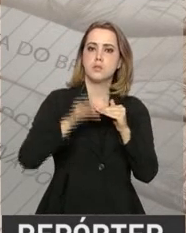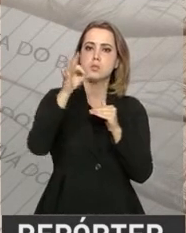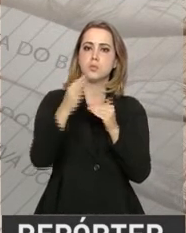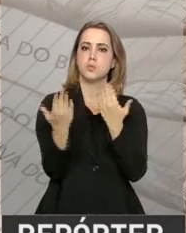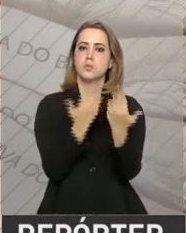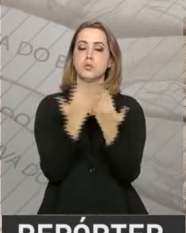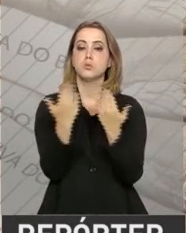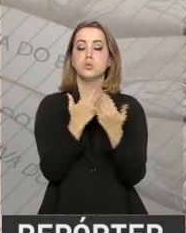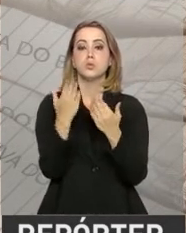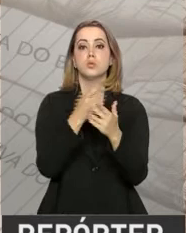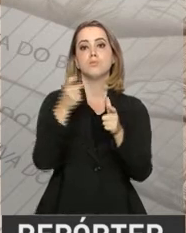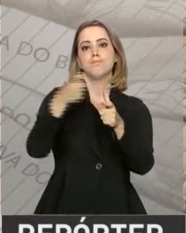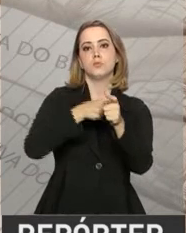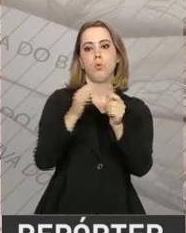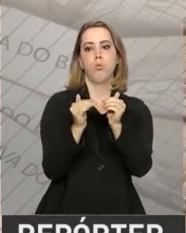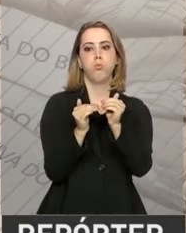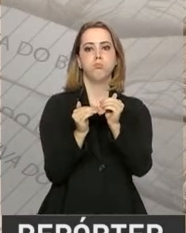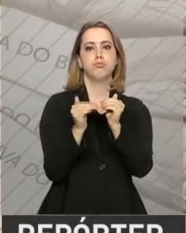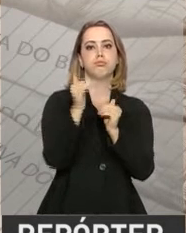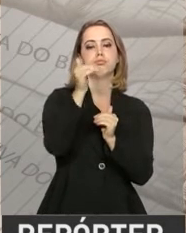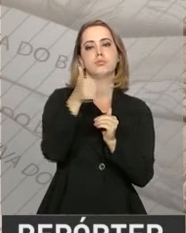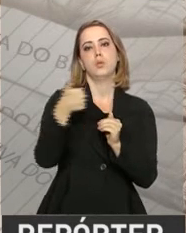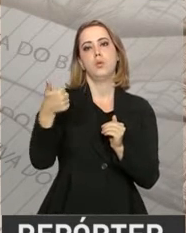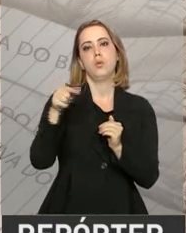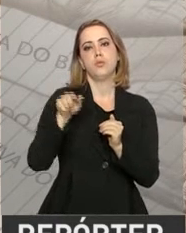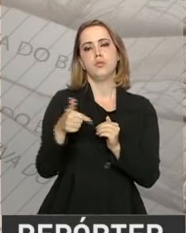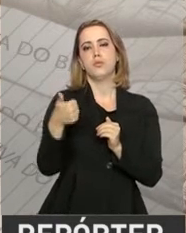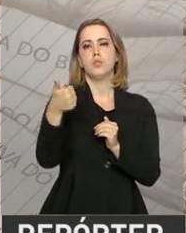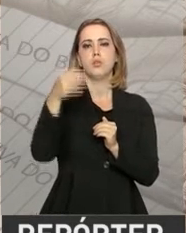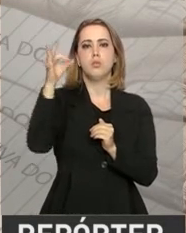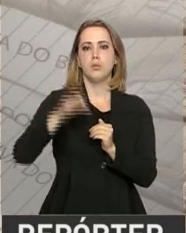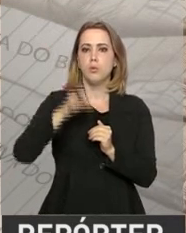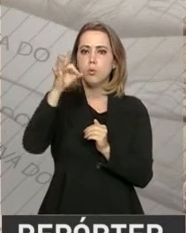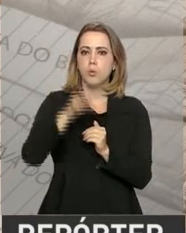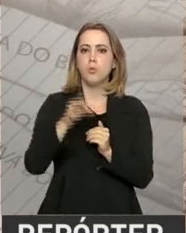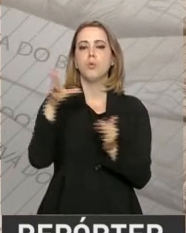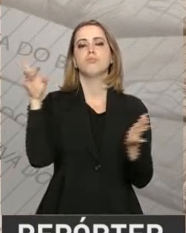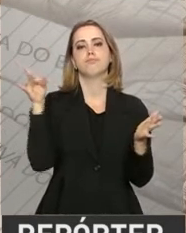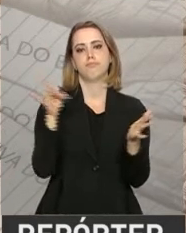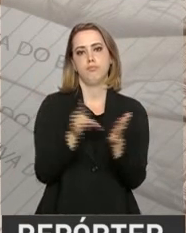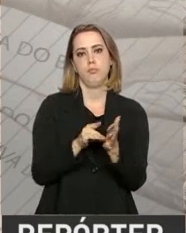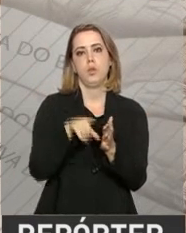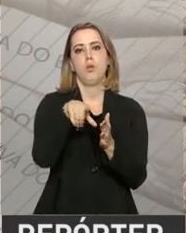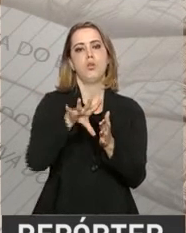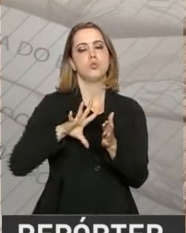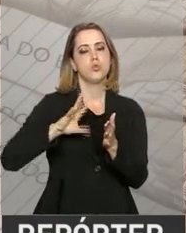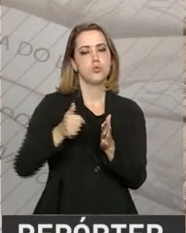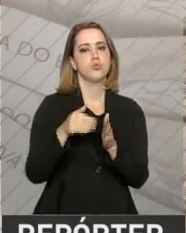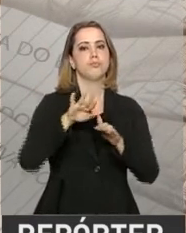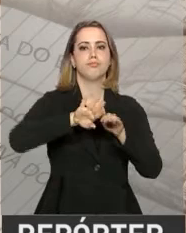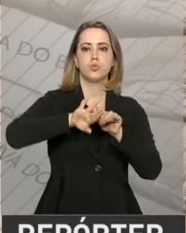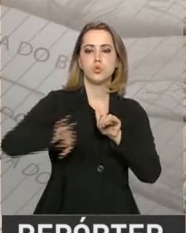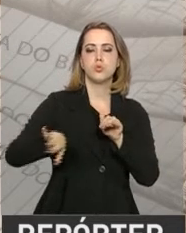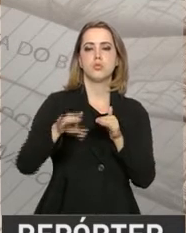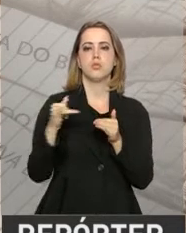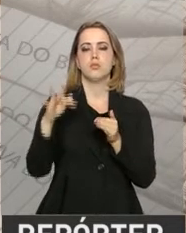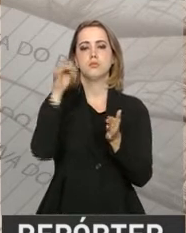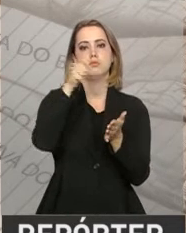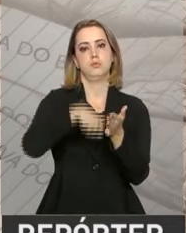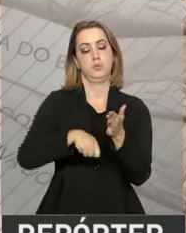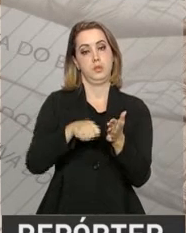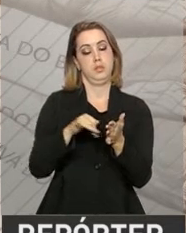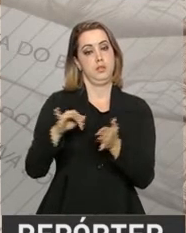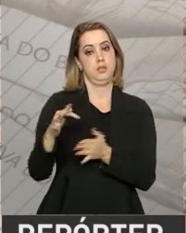despesas subiram 1,1%, também em termos reais, ou seja, descontada a inflação. A perspectiva